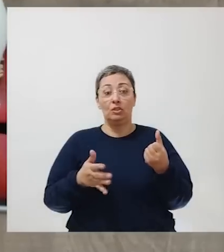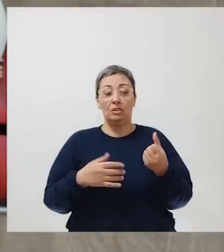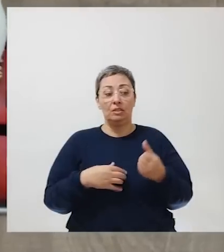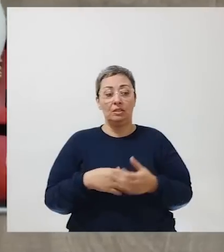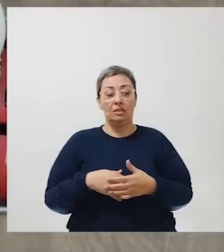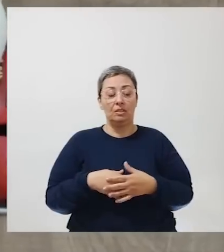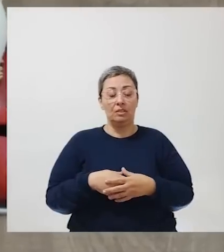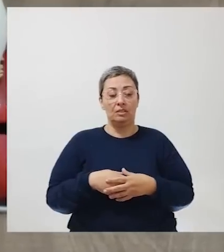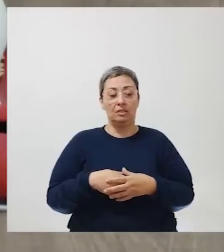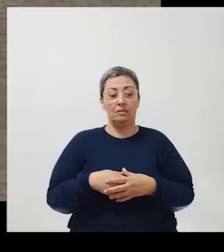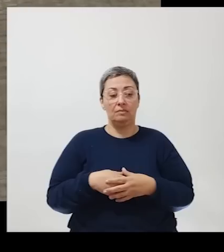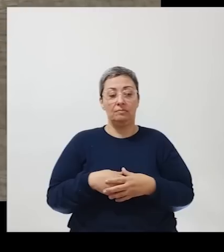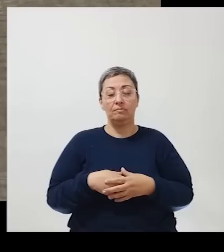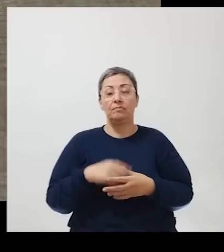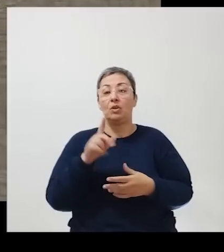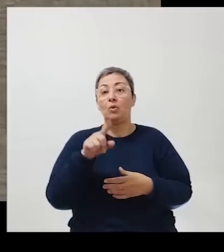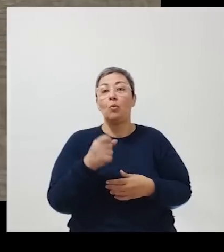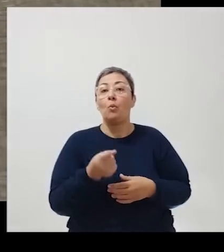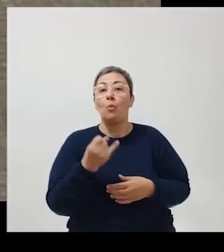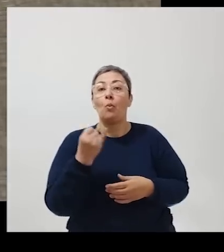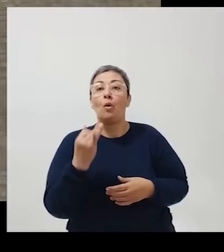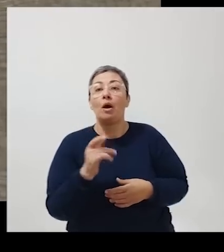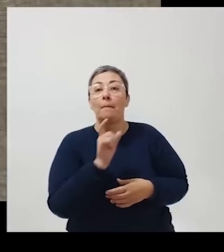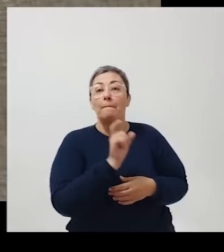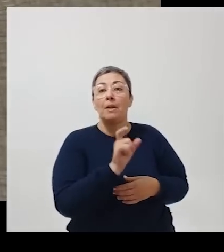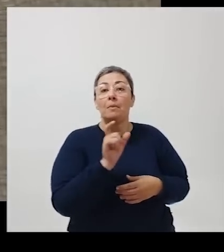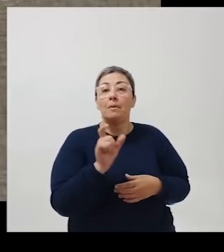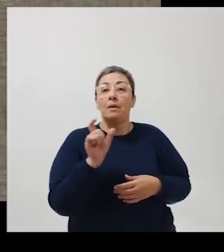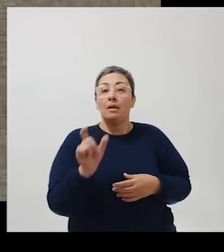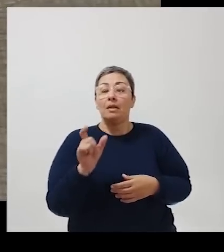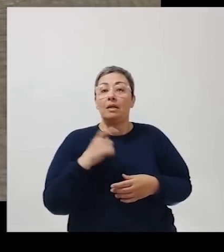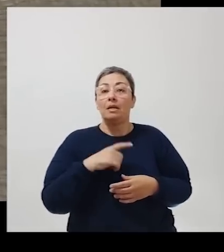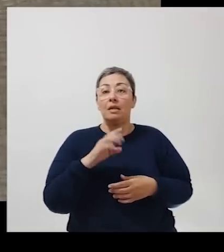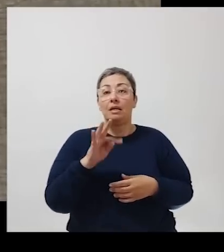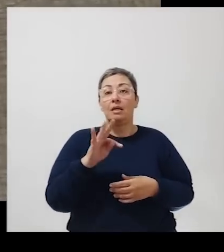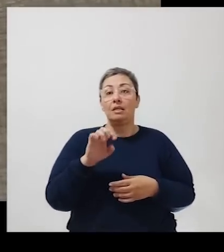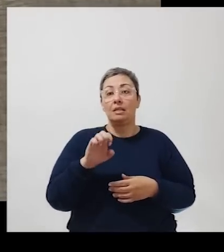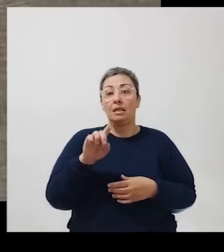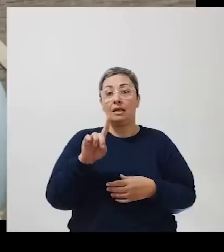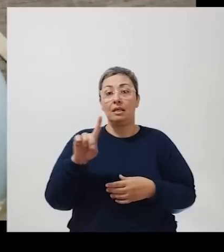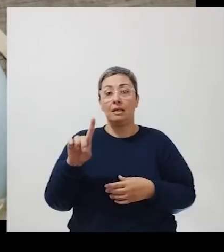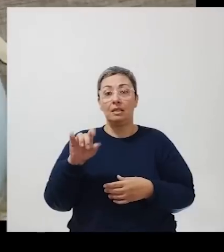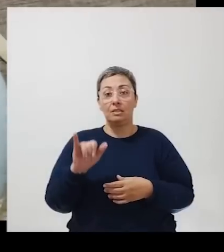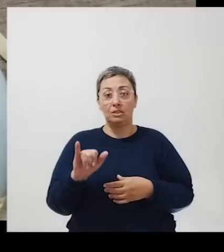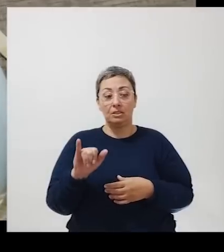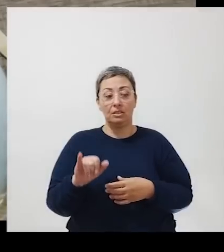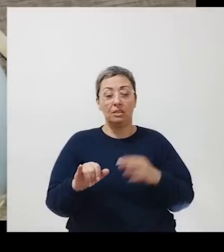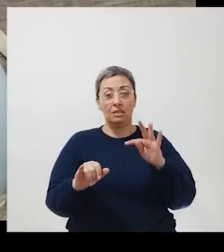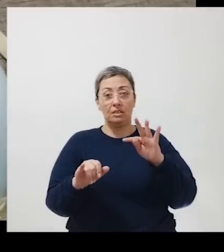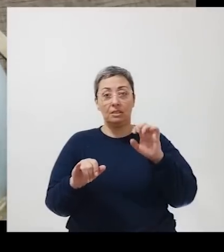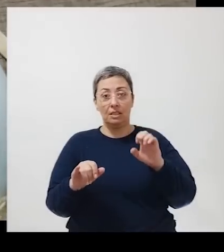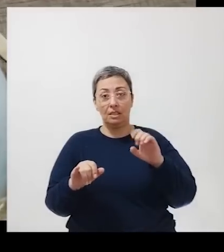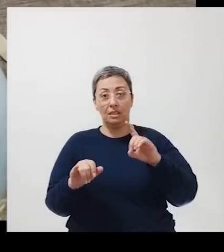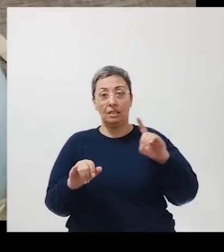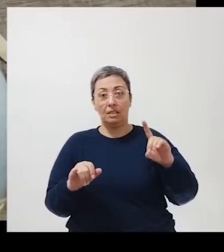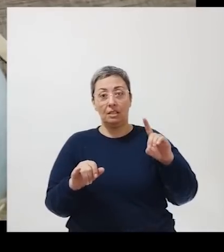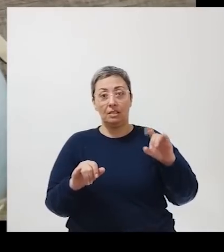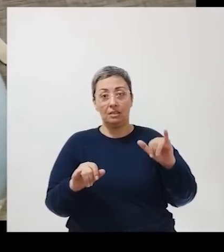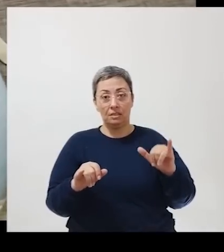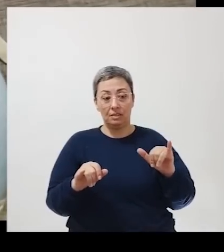As desses aqui. Quantos pedacinhos tem a palavra TED? Vamos contar? TED.